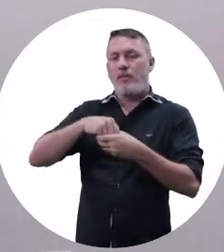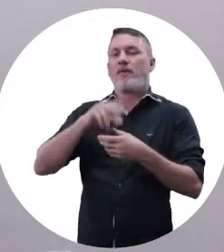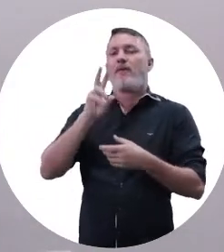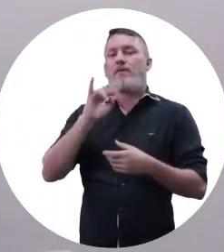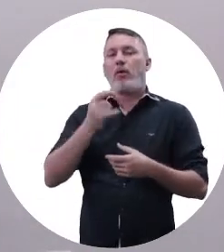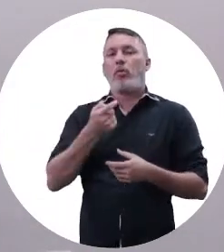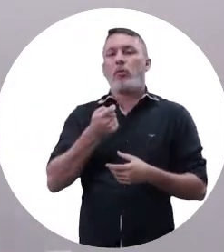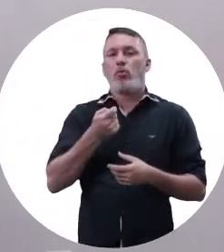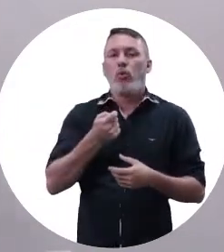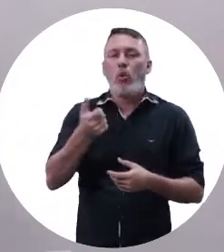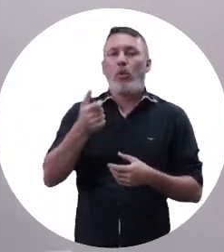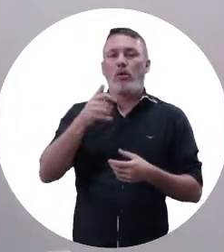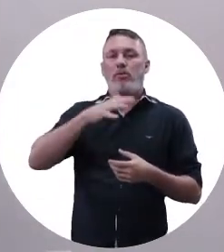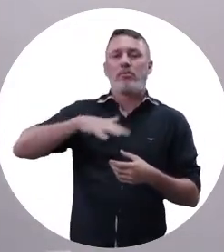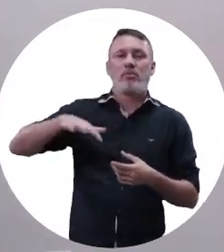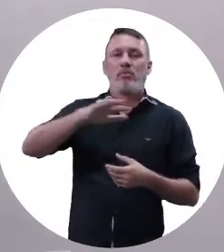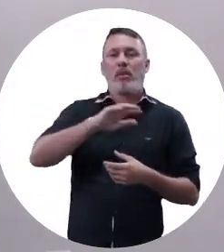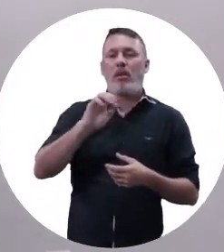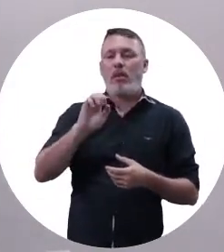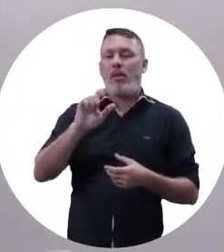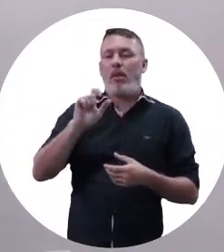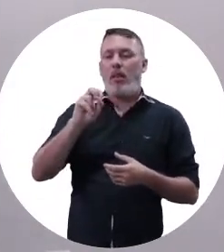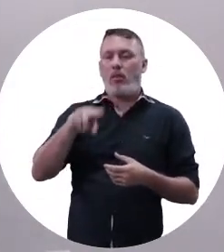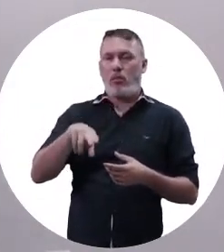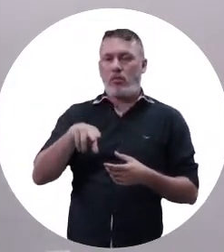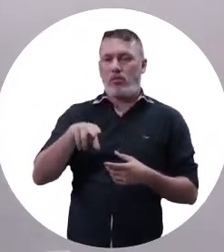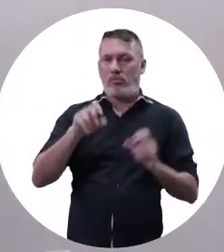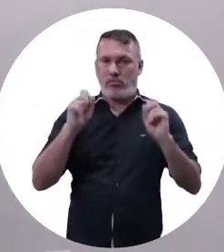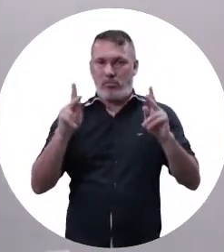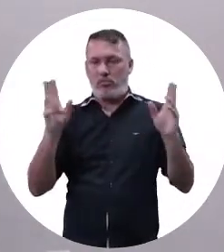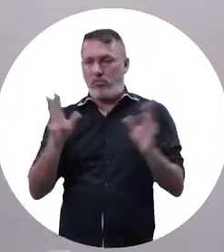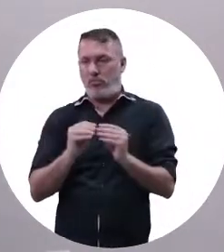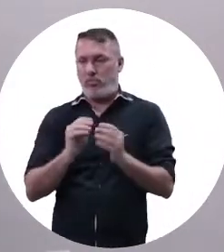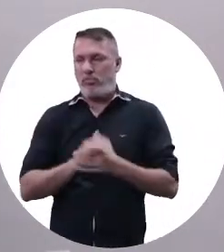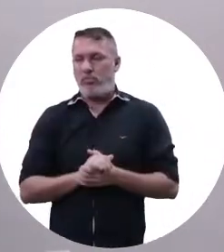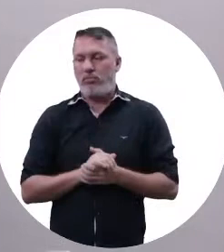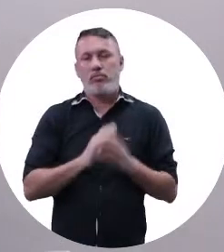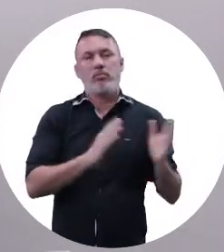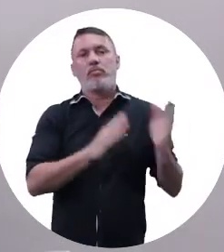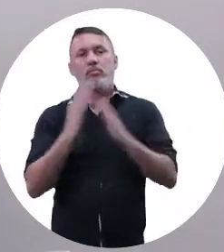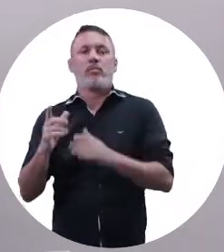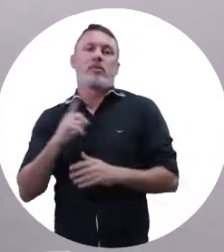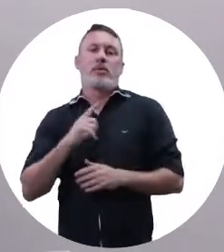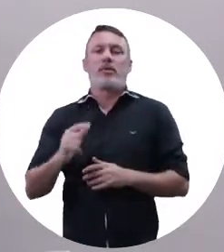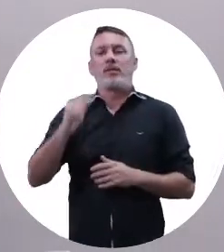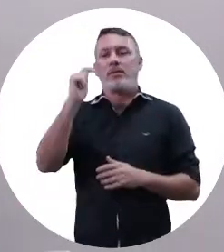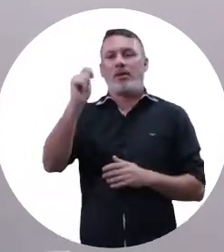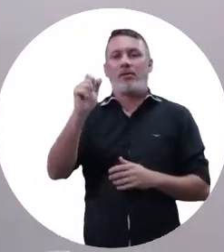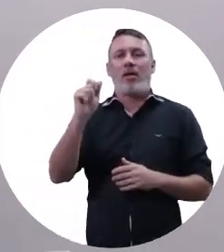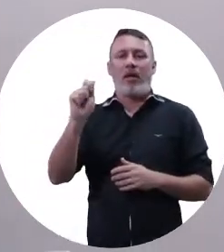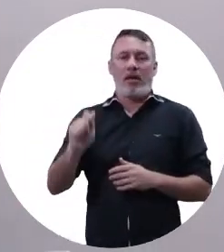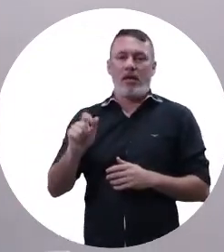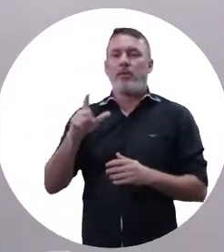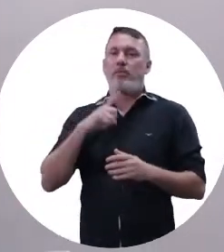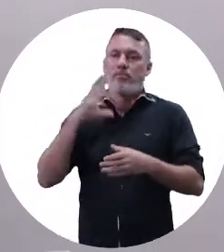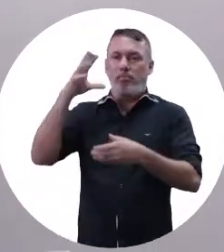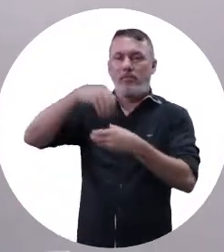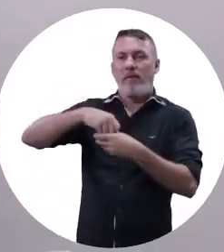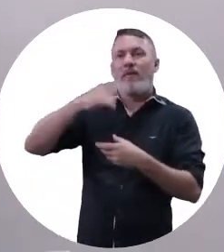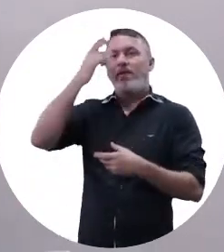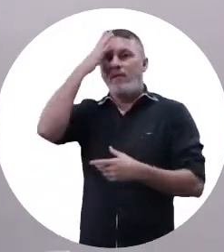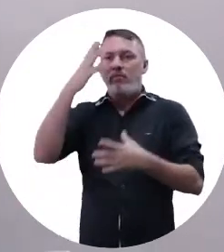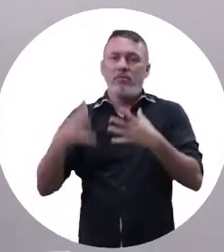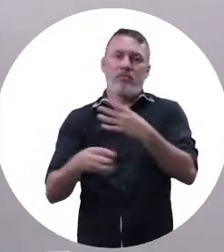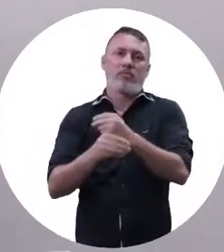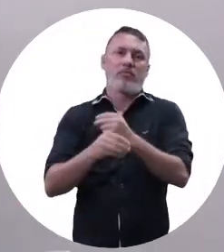elétron e vai doar para o cloro. Ok? O cloro, 7 elétrons na última camada. Fica mais